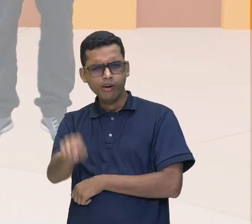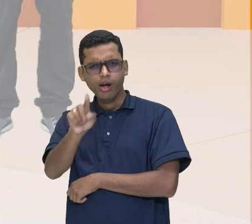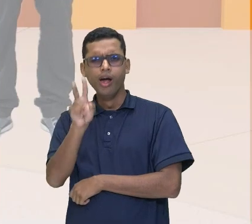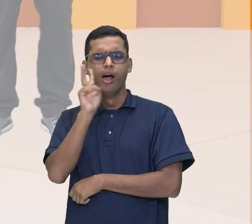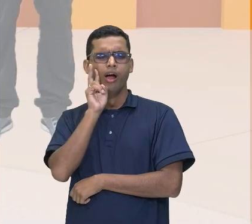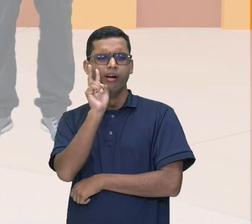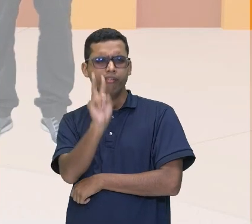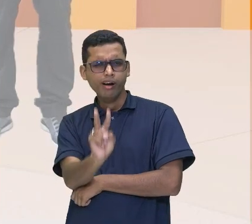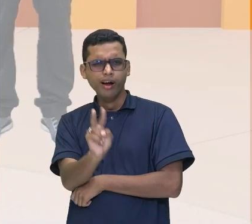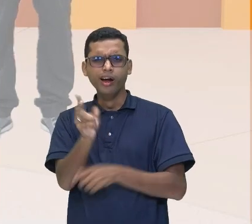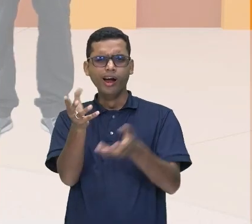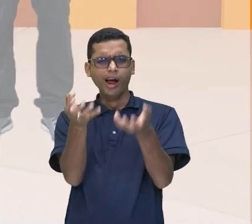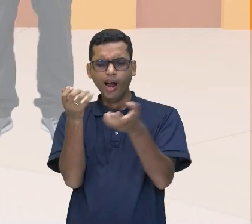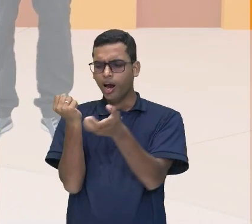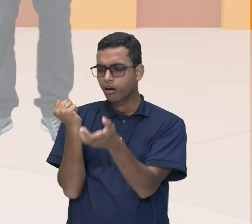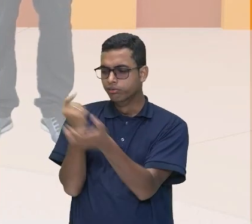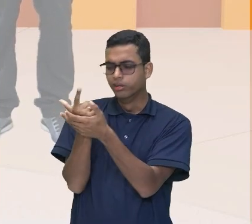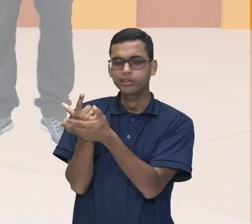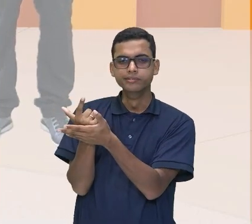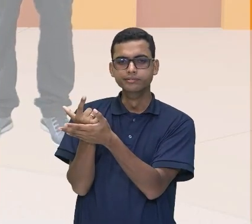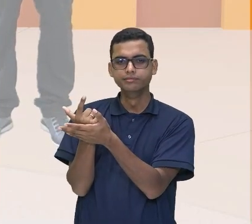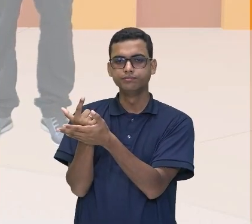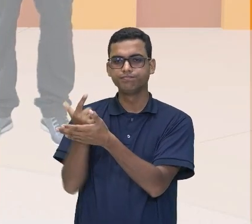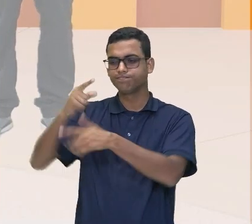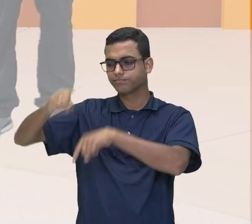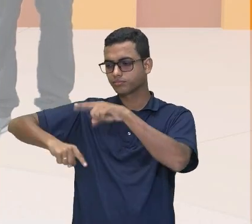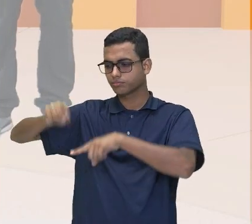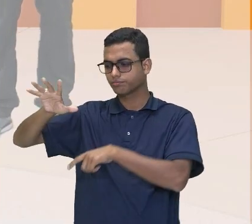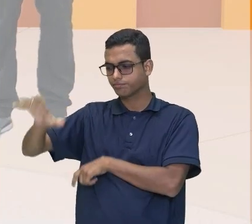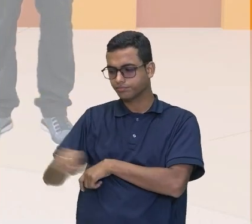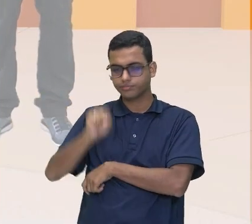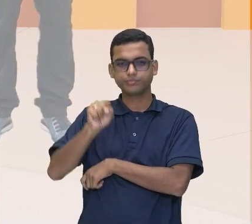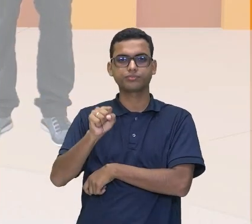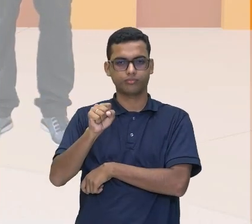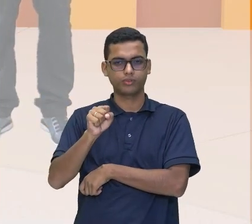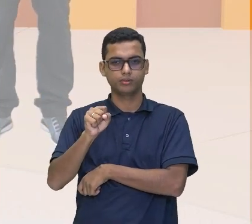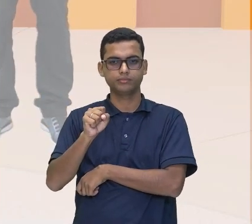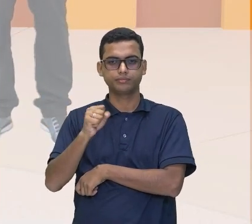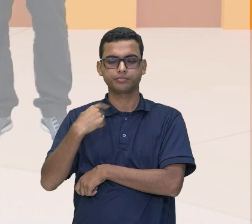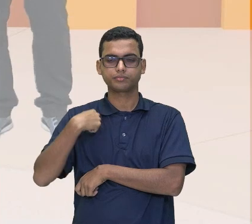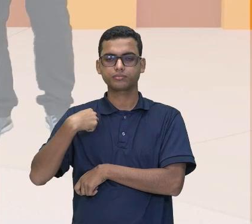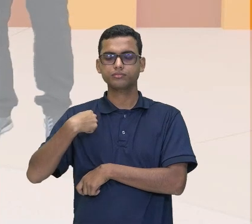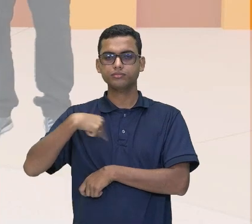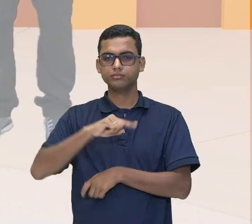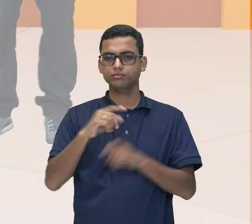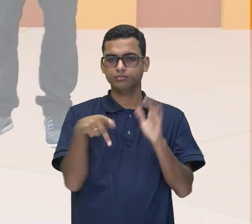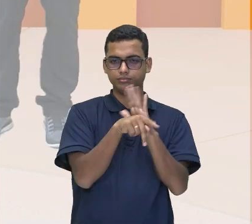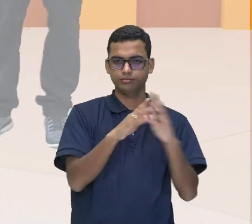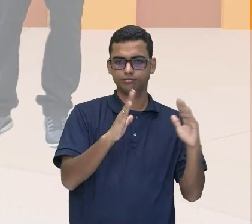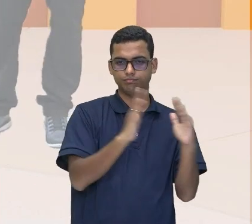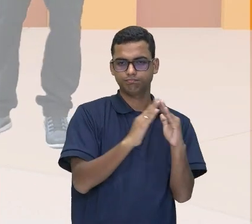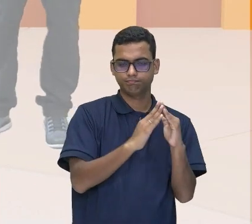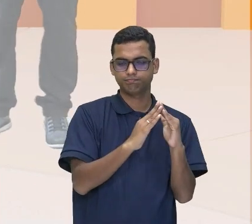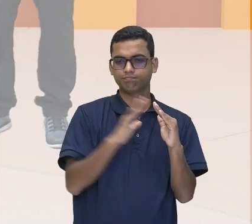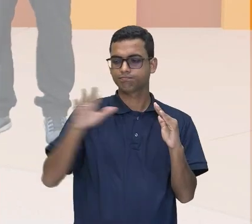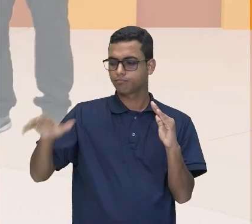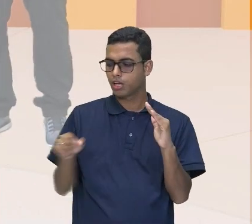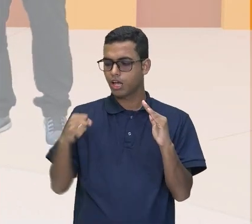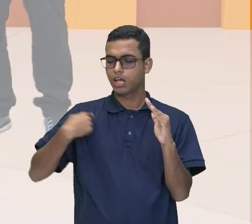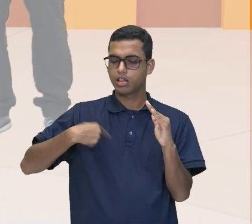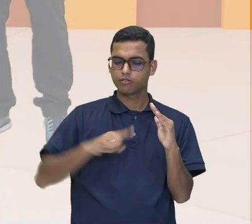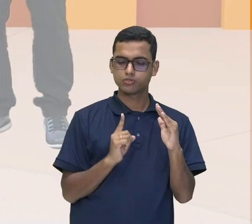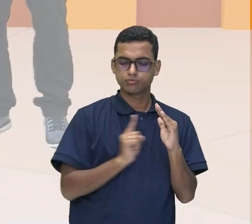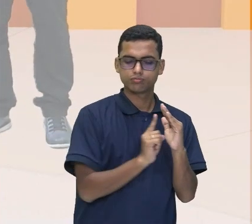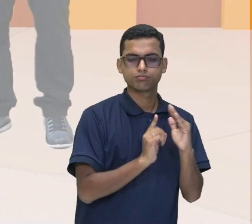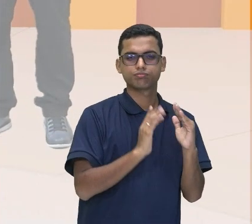de você querer comprar e levar para casa aquele objeto. Porque tem uma beleza ali. Então a gente pode verificar aqui, por exemplo, ó, uma dança,